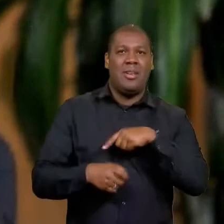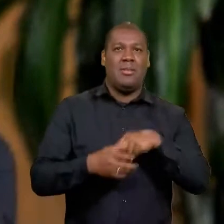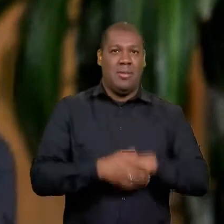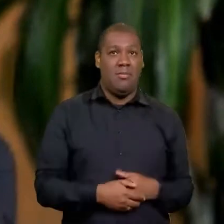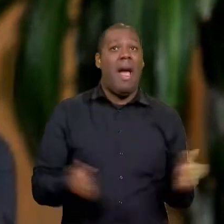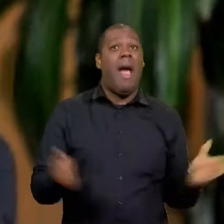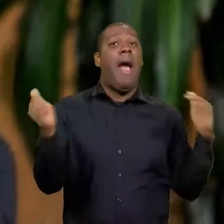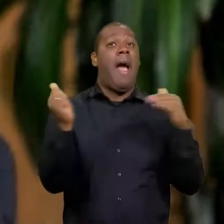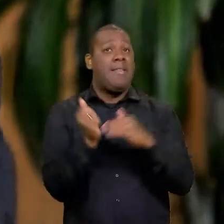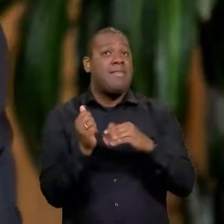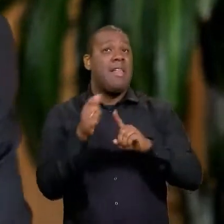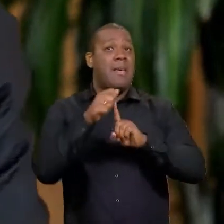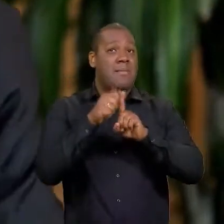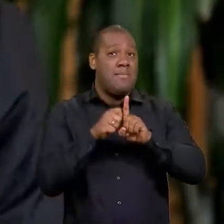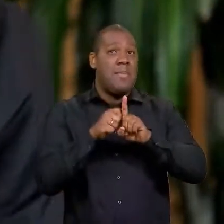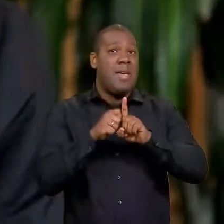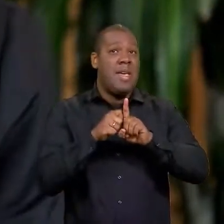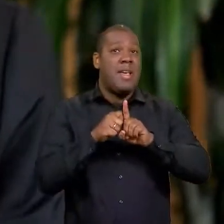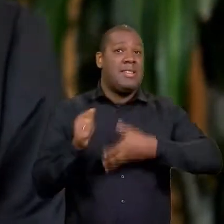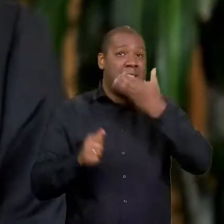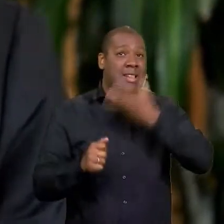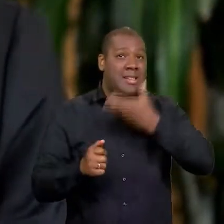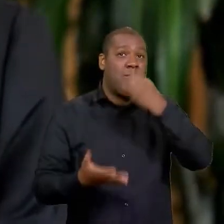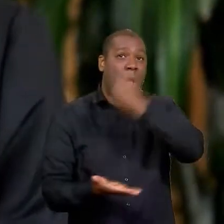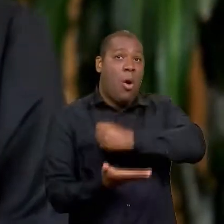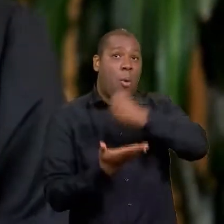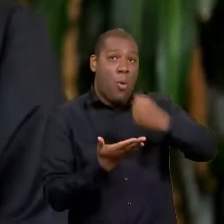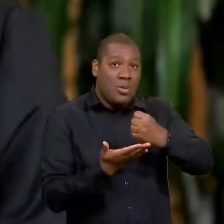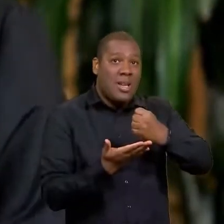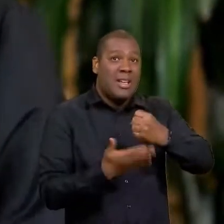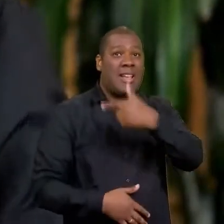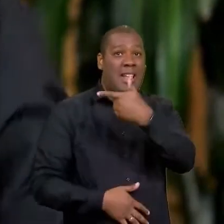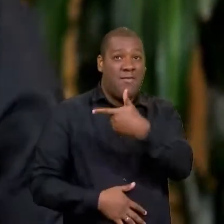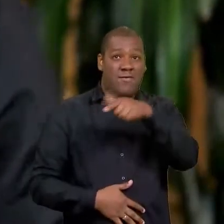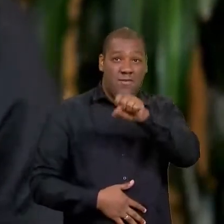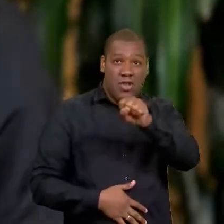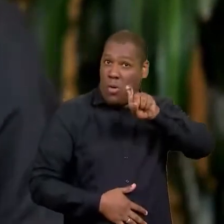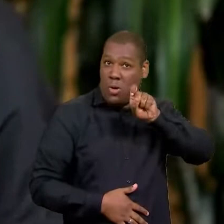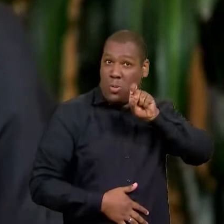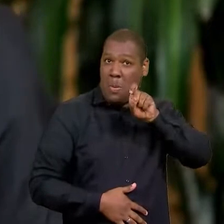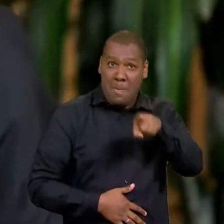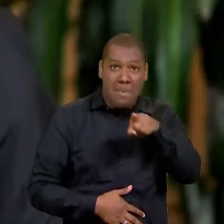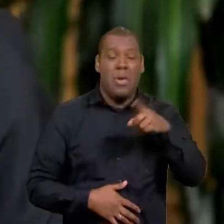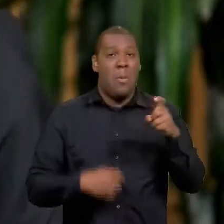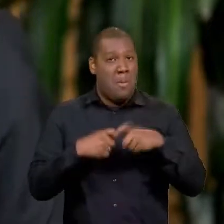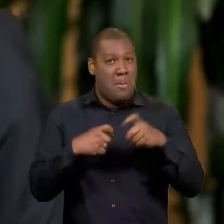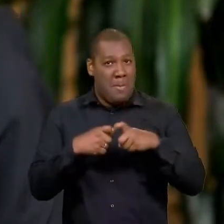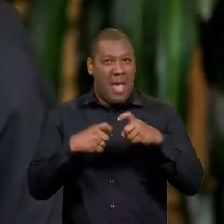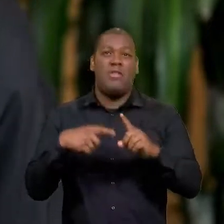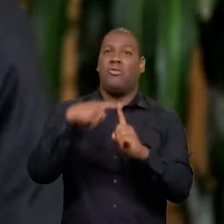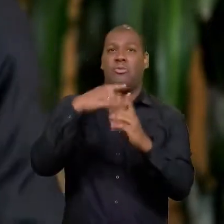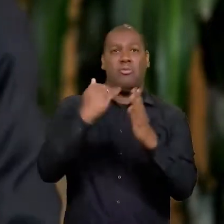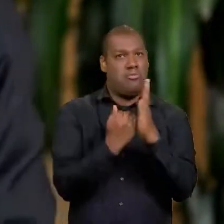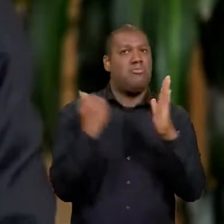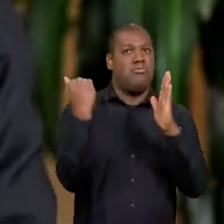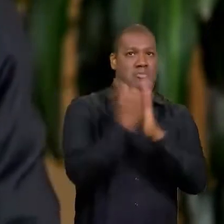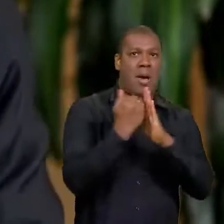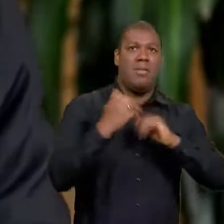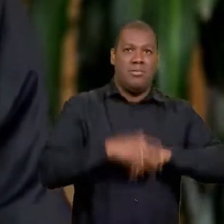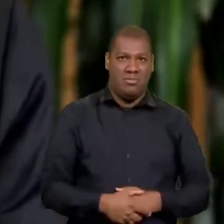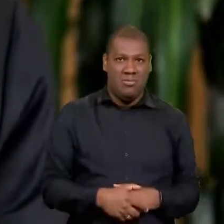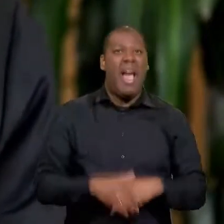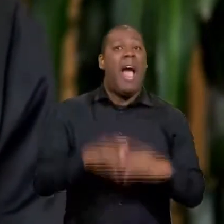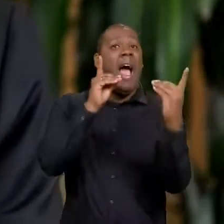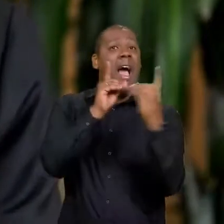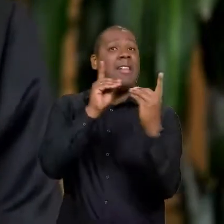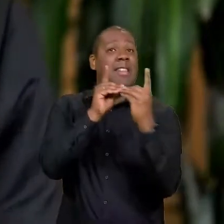médicos. Isso é uma coisa para atender 96 milhões de pessoas. O que é importante é que